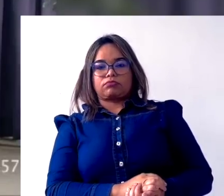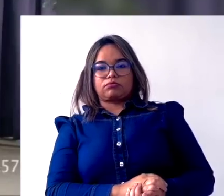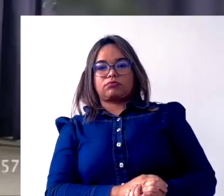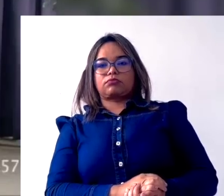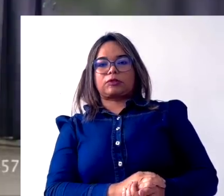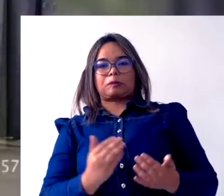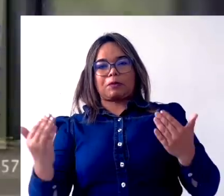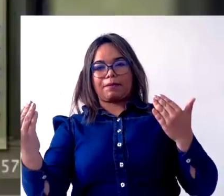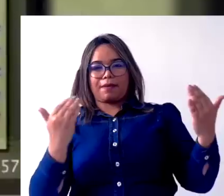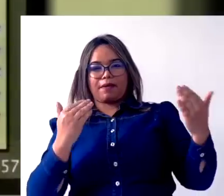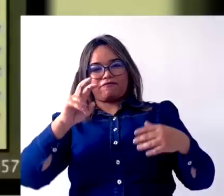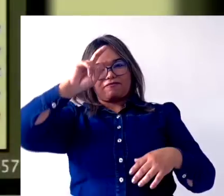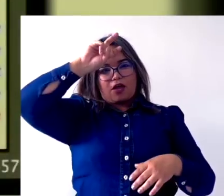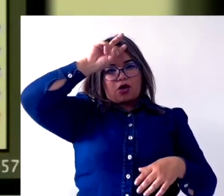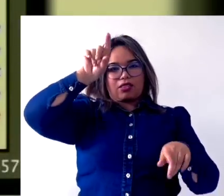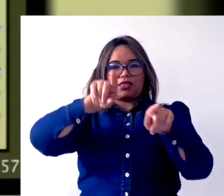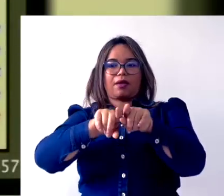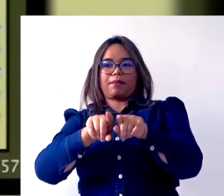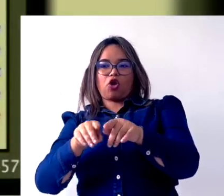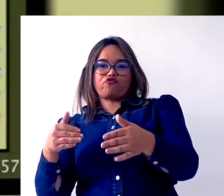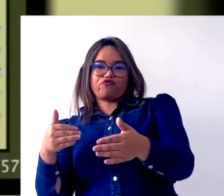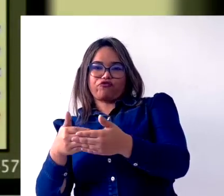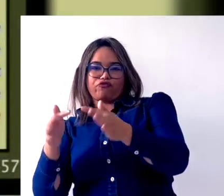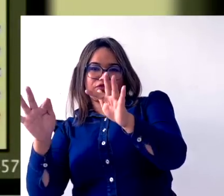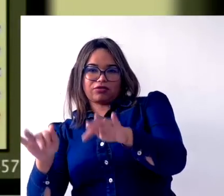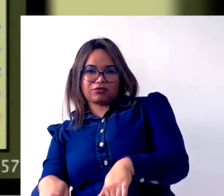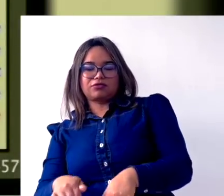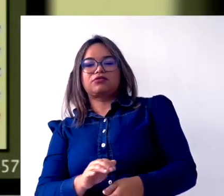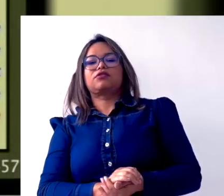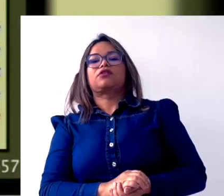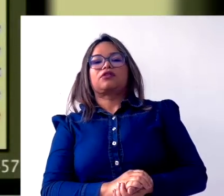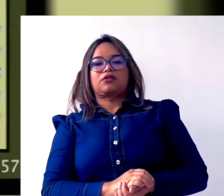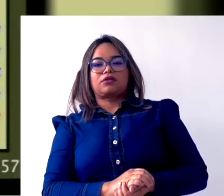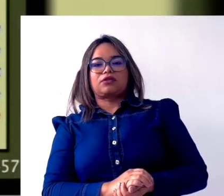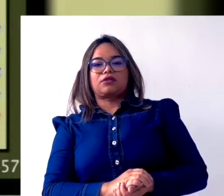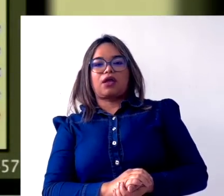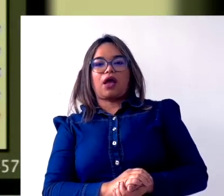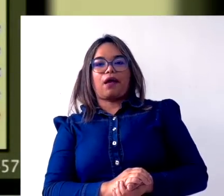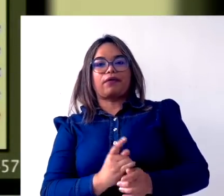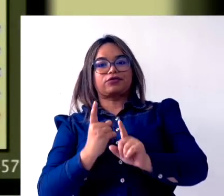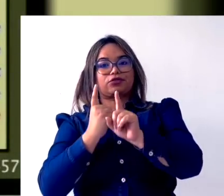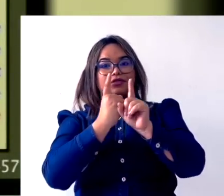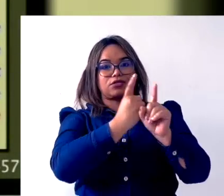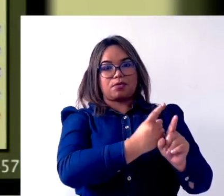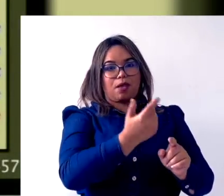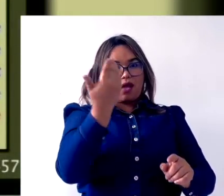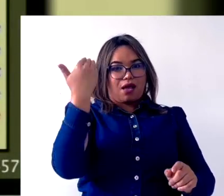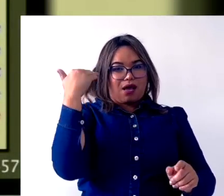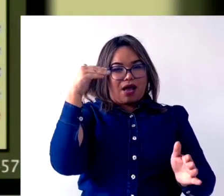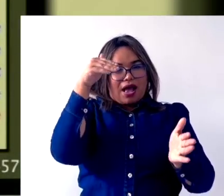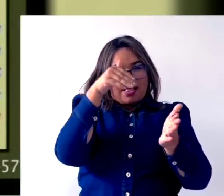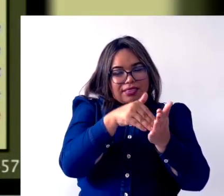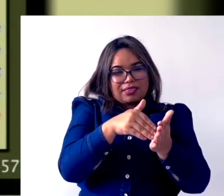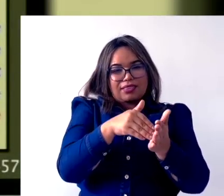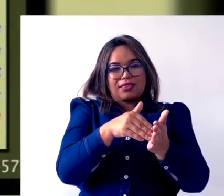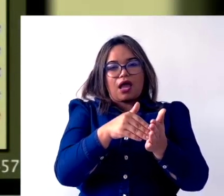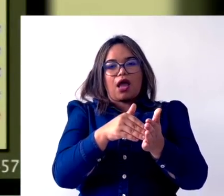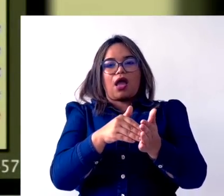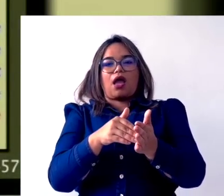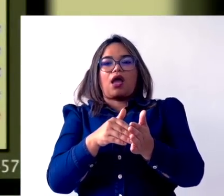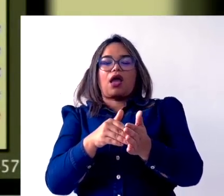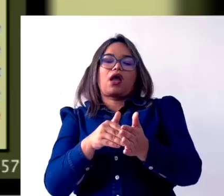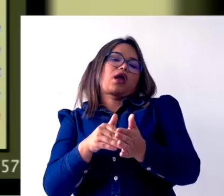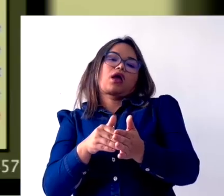dos apóstolos até o Concílio de Laodiceia, cerca de 364, a observação sagrada do sábado dos